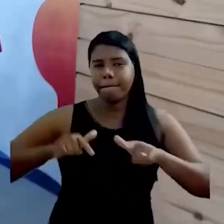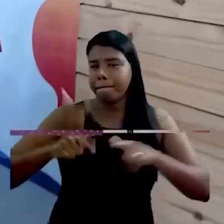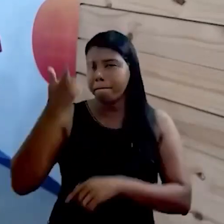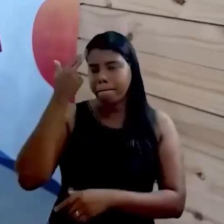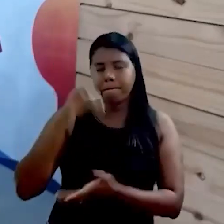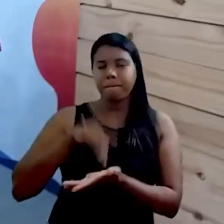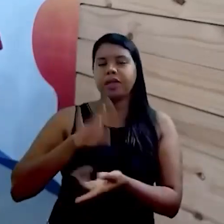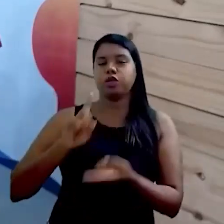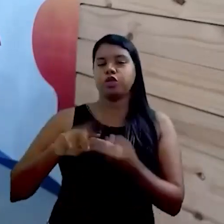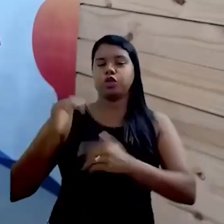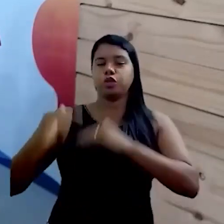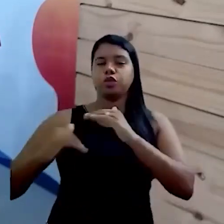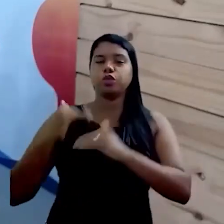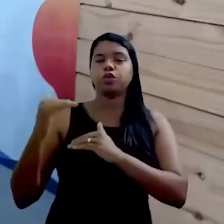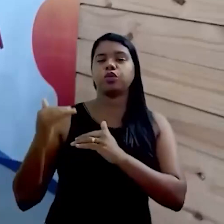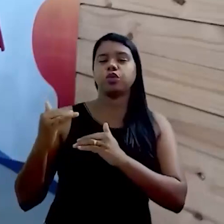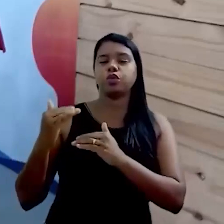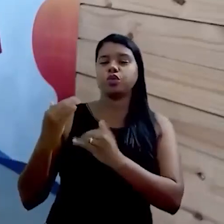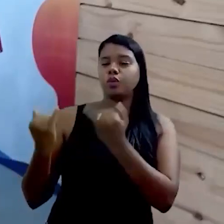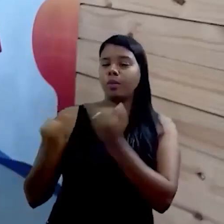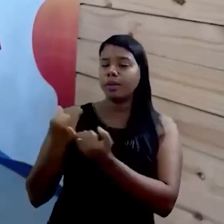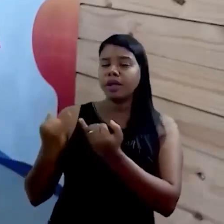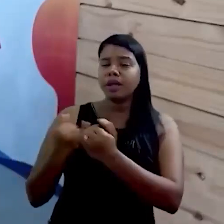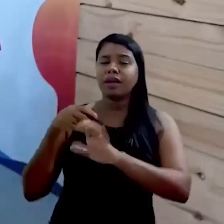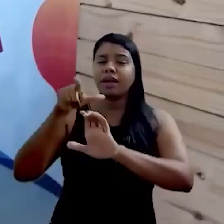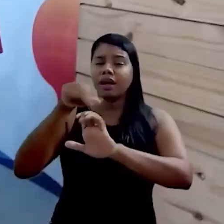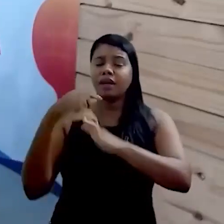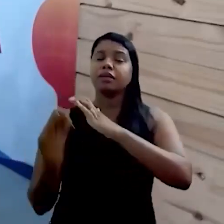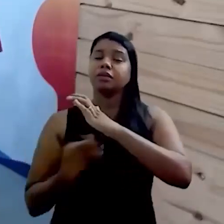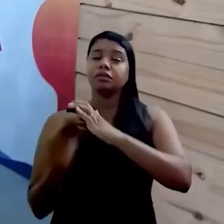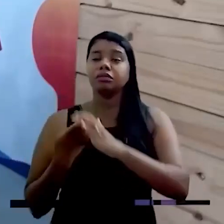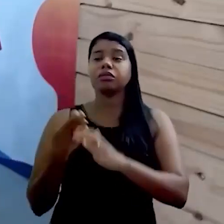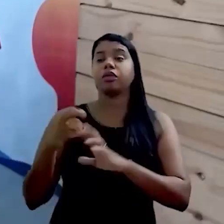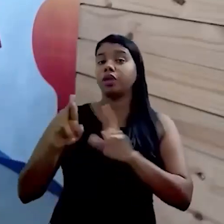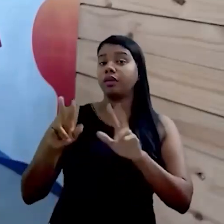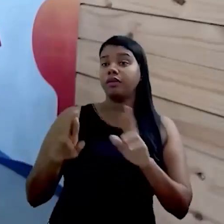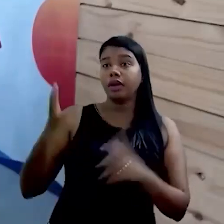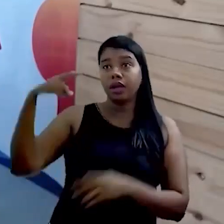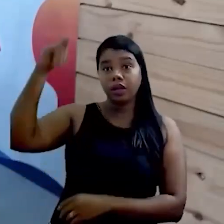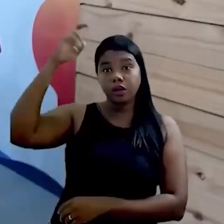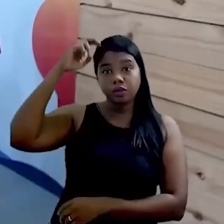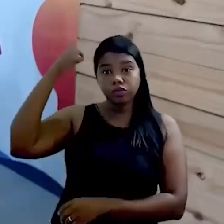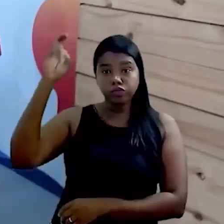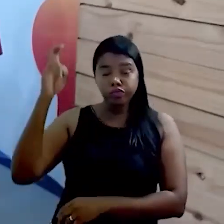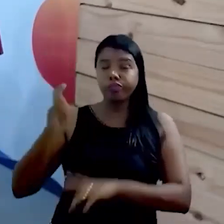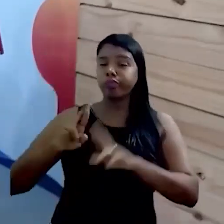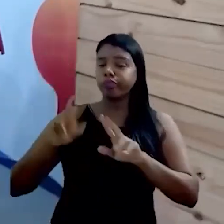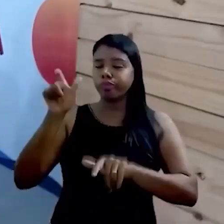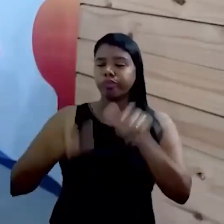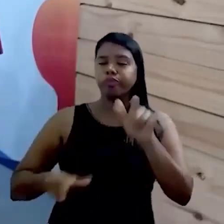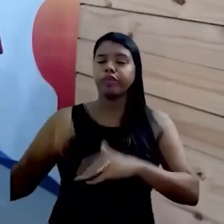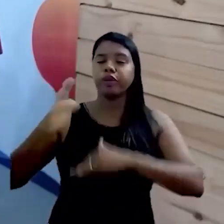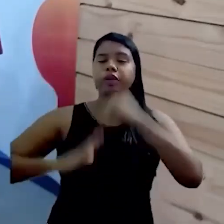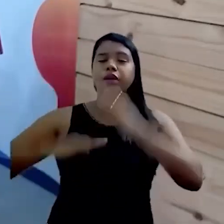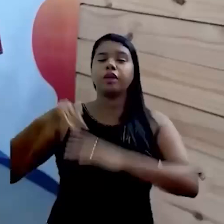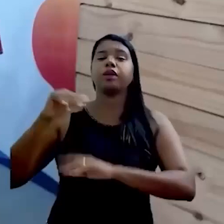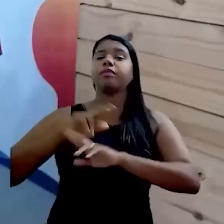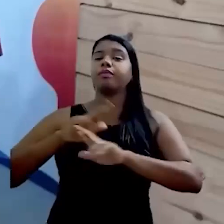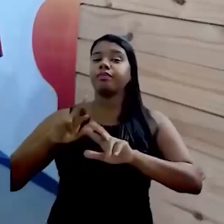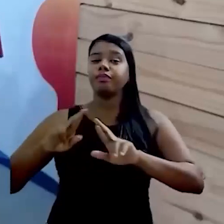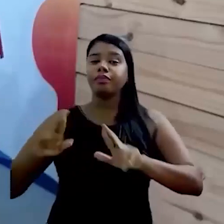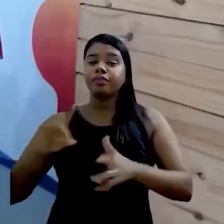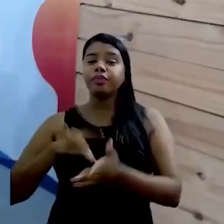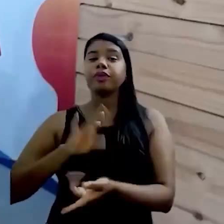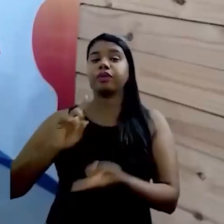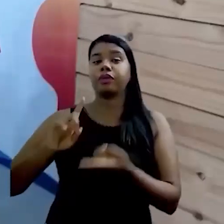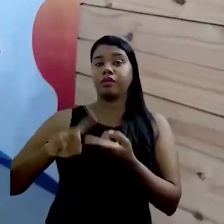setor, parecidas, mas são empresas diferentes porque vai ter uma cultura diferente, vai ter pessoas diferentes, processos diferentes, então